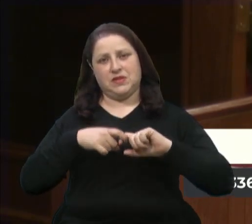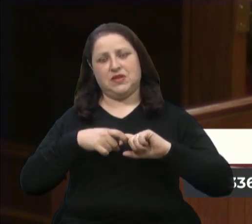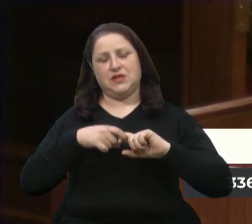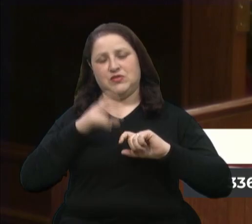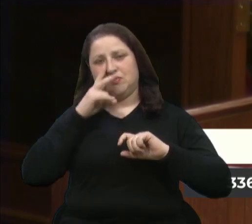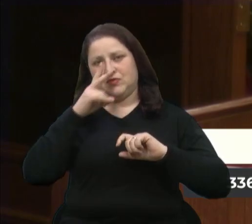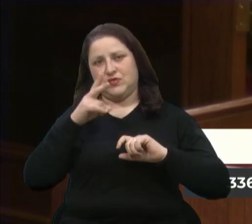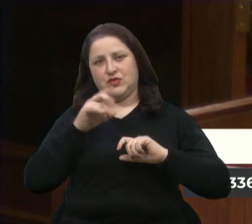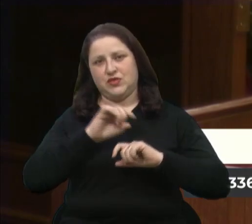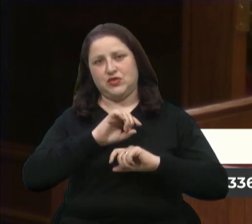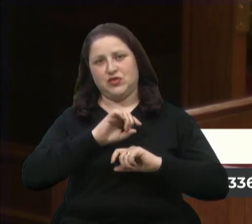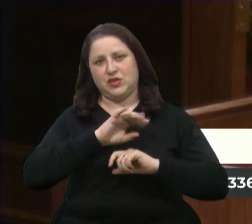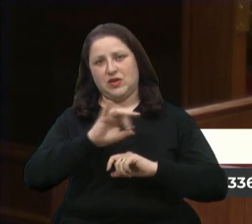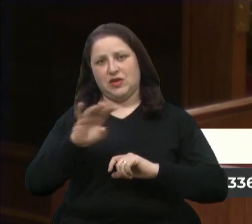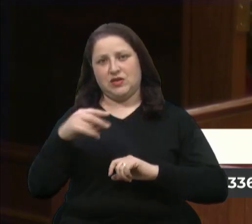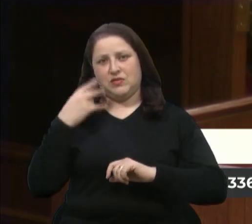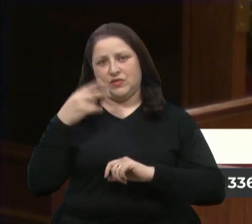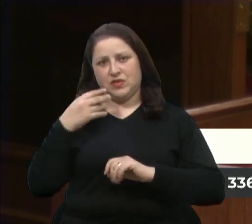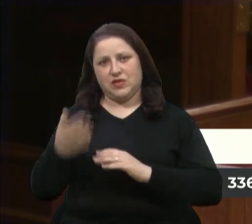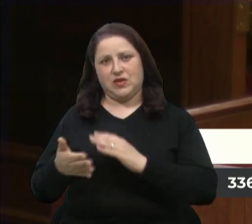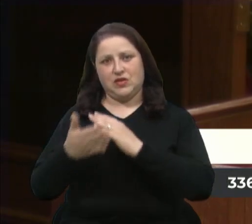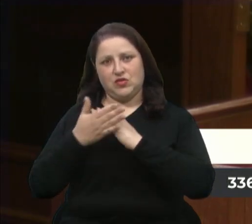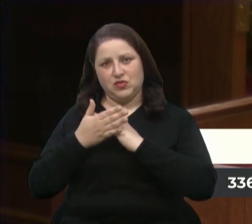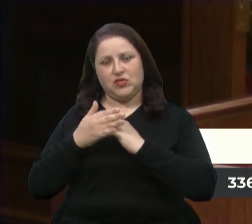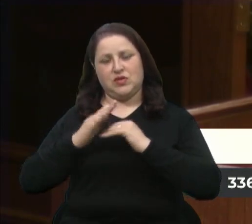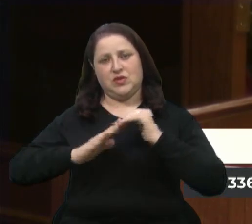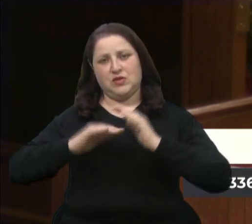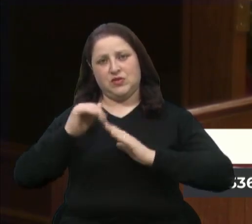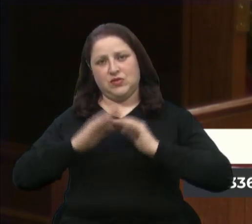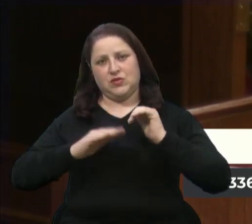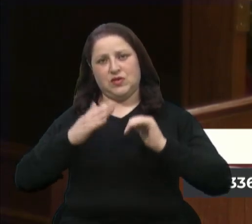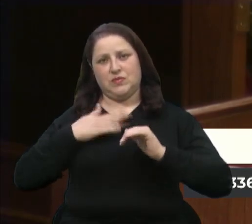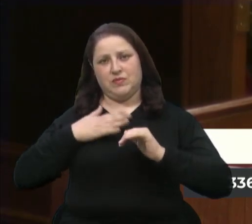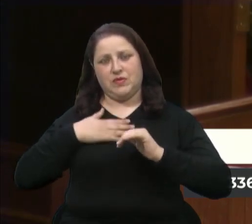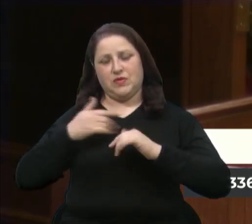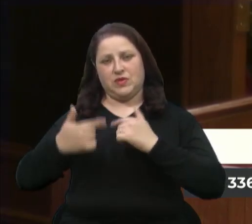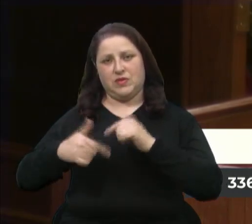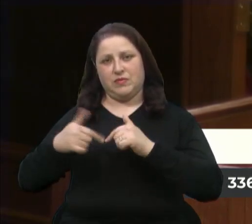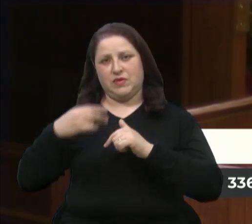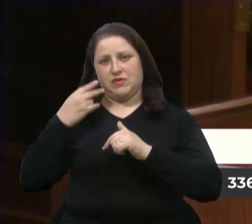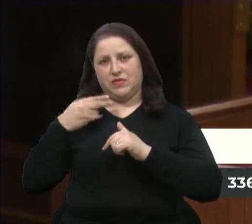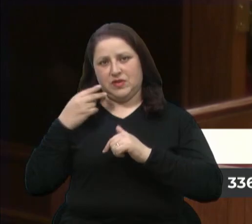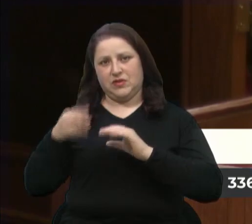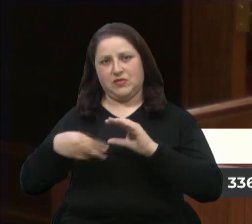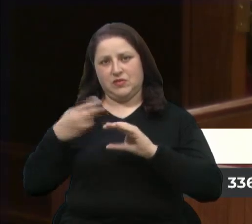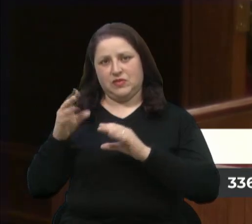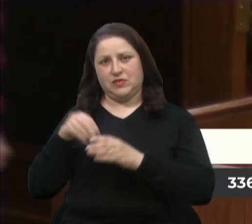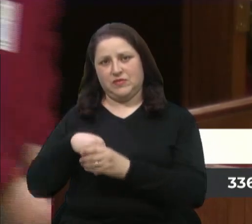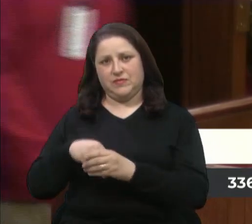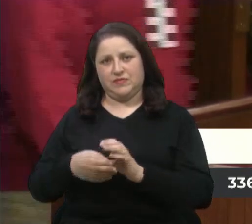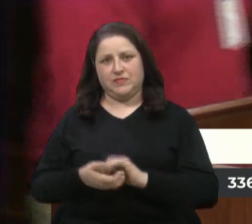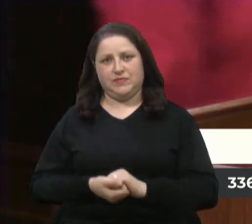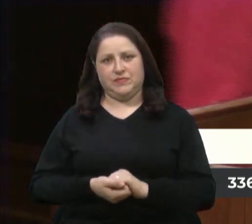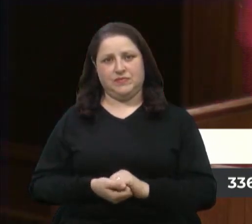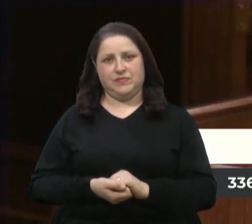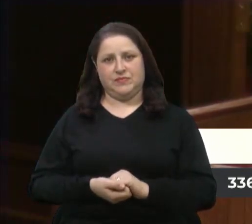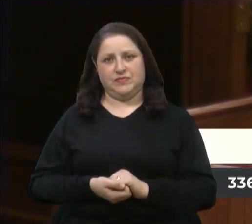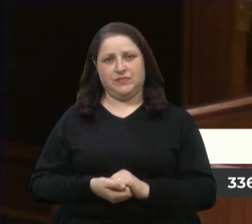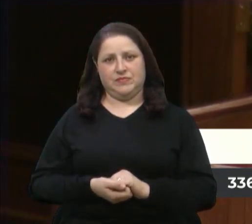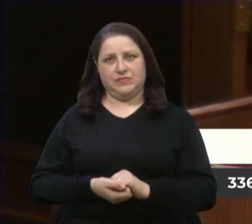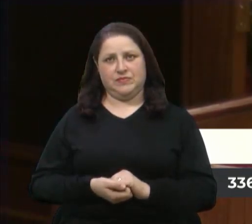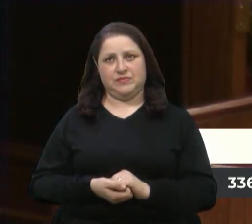os vereadores, onde eles me ajudam muito a construir a minha candidatura aqui nessa Câmara de Vereadores.